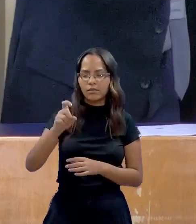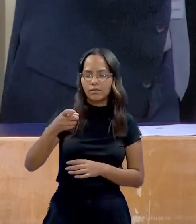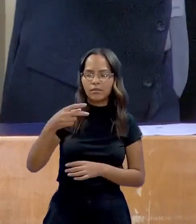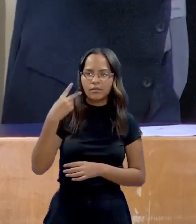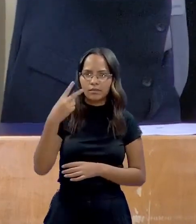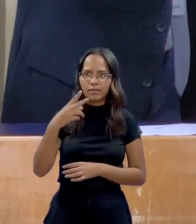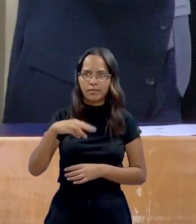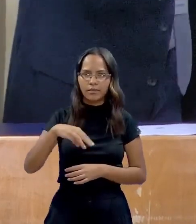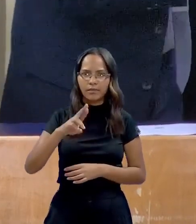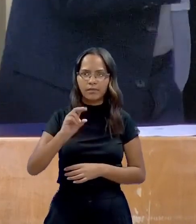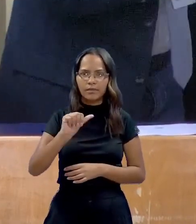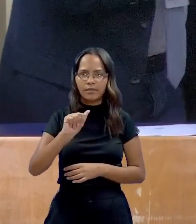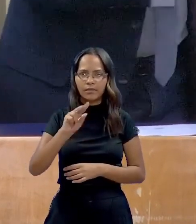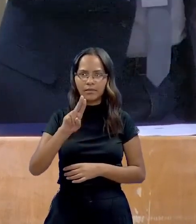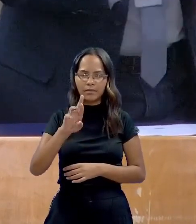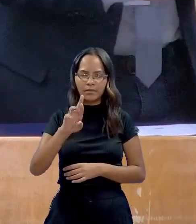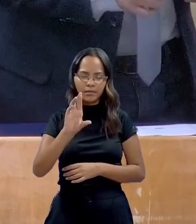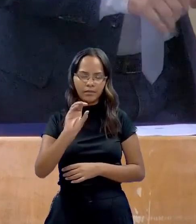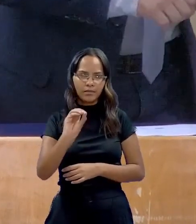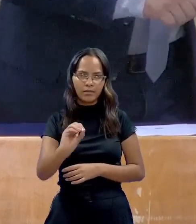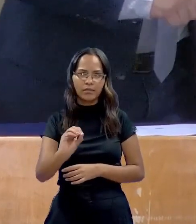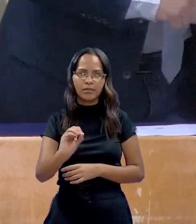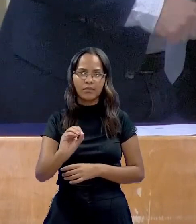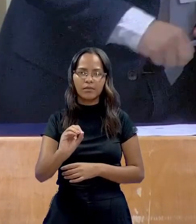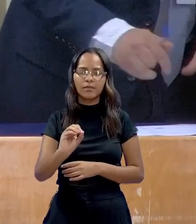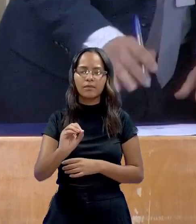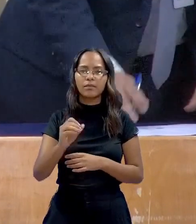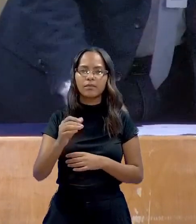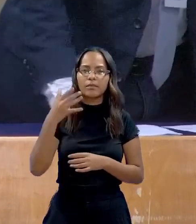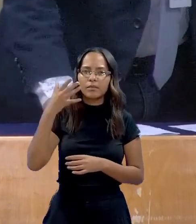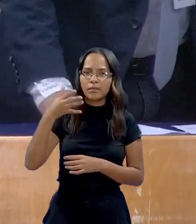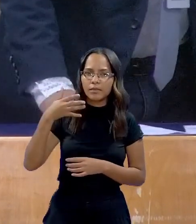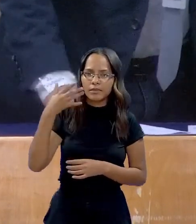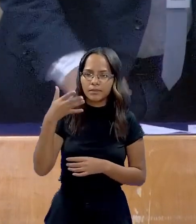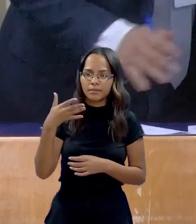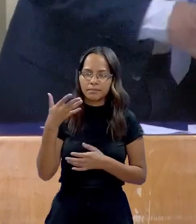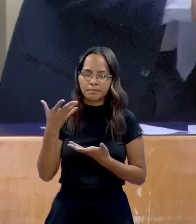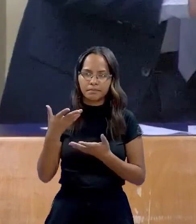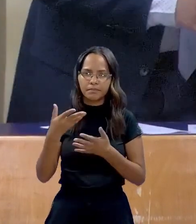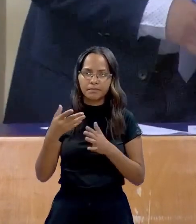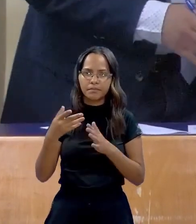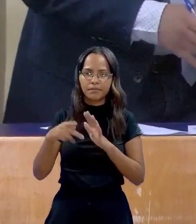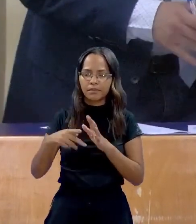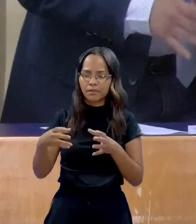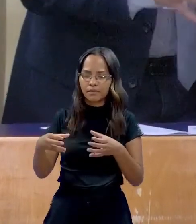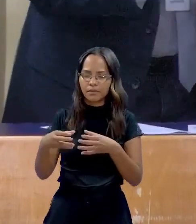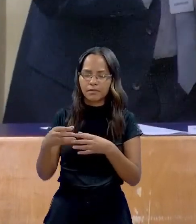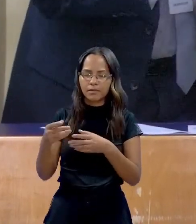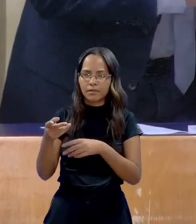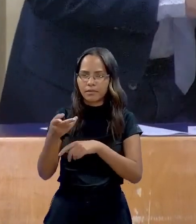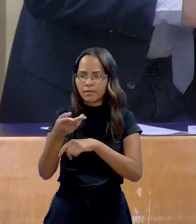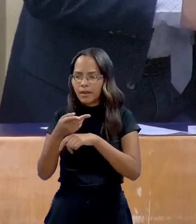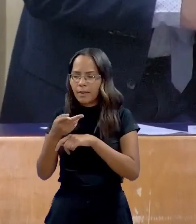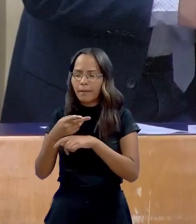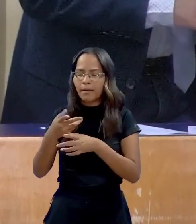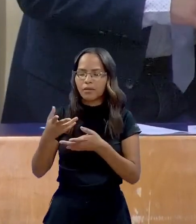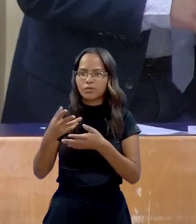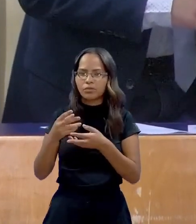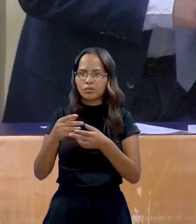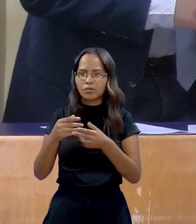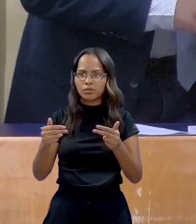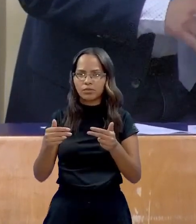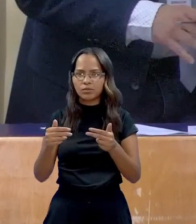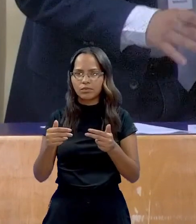que dispõe sobre a declaração de utilidade pública no Centro de Formação, Assessoria e Pesquisa em Juventude, Cajueiro,